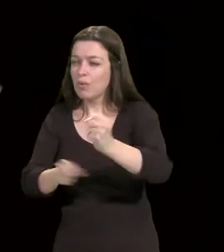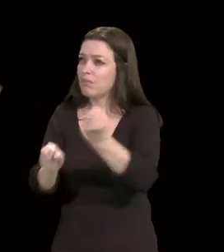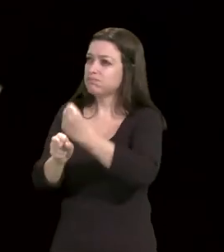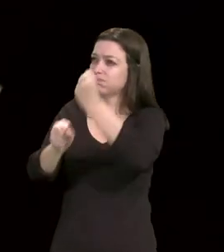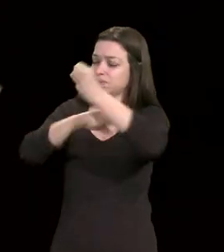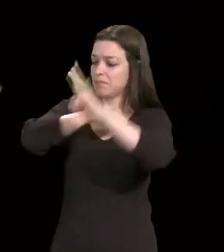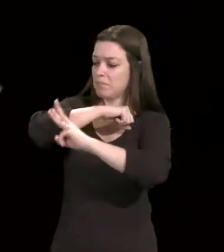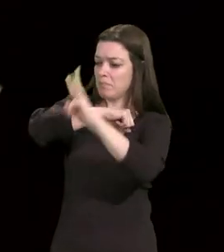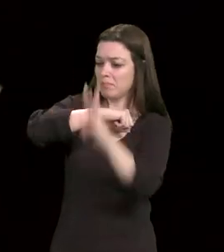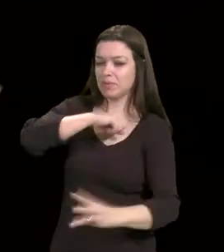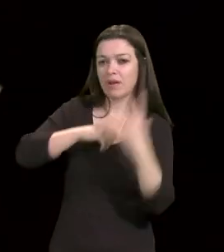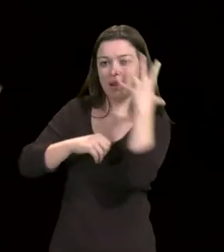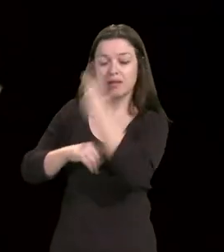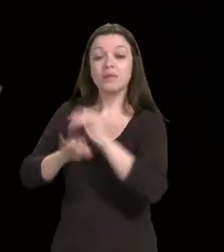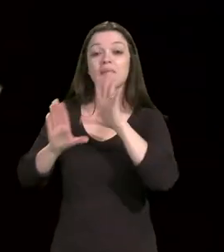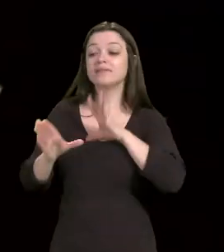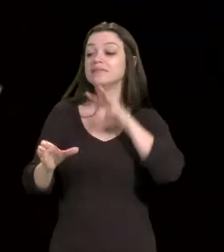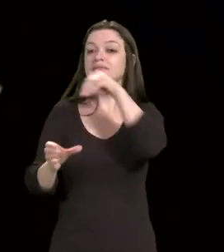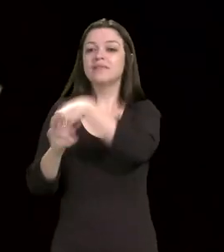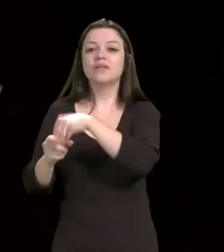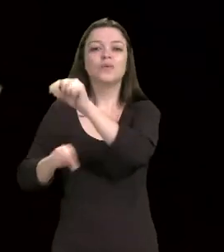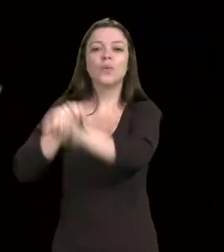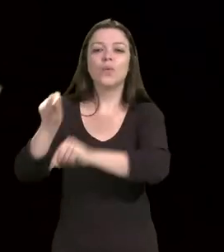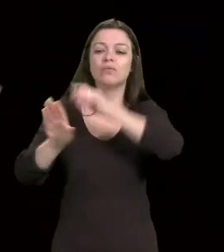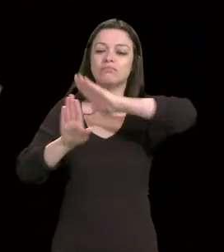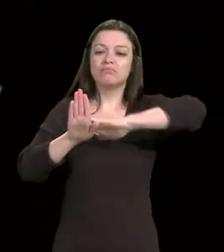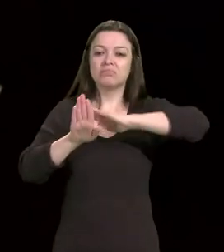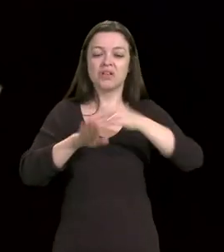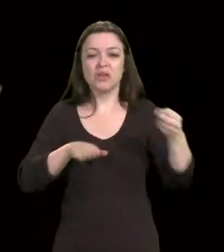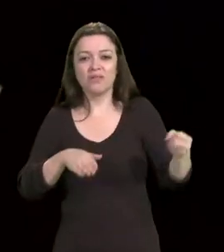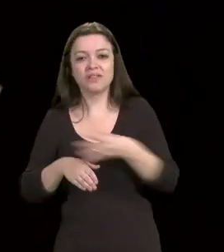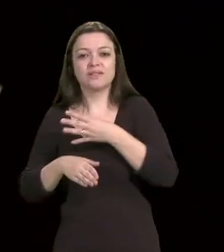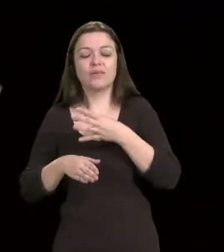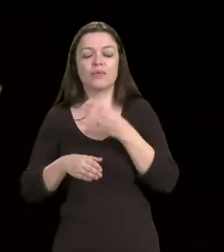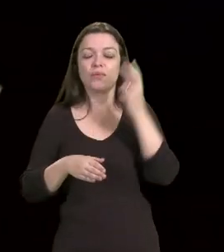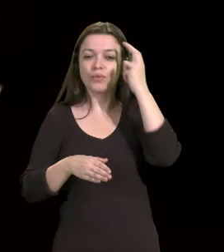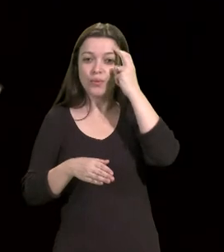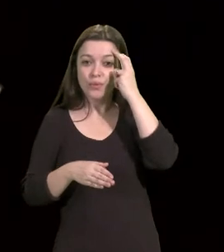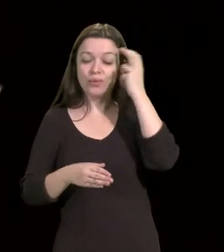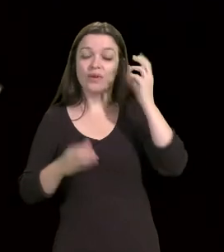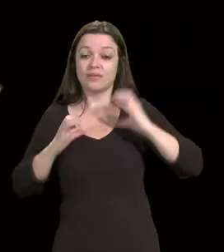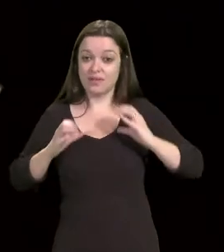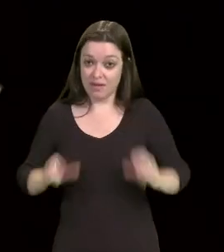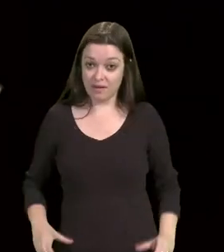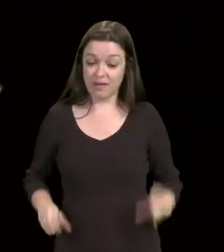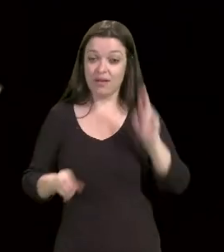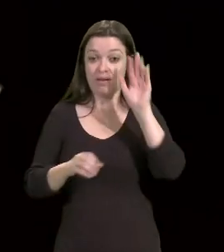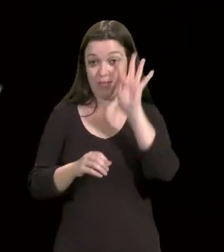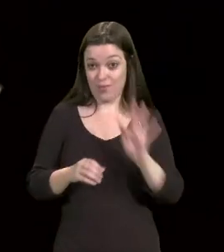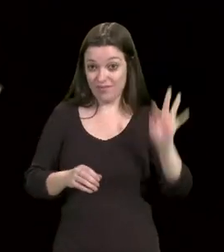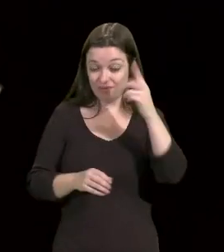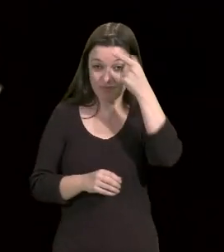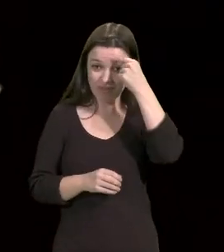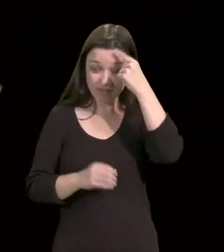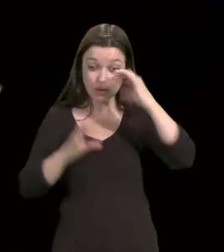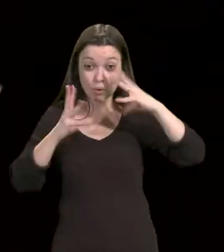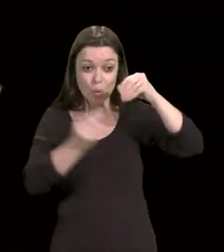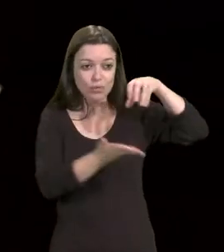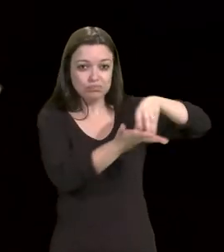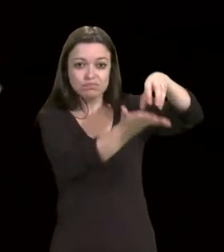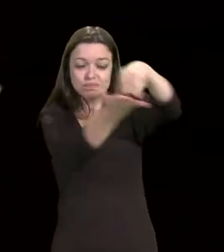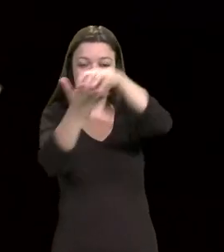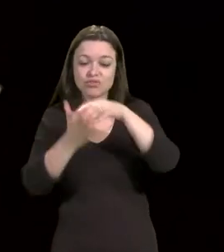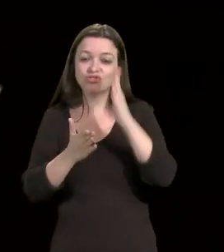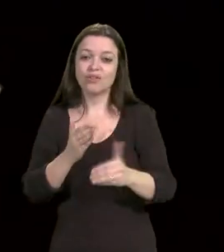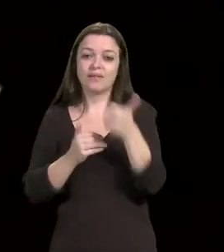alma que ela incorpora, traduzindo a inovação, a cultura e a cidadania que a universidade, em todos os seus campi, promove há mais de